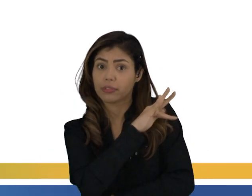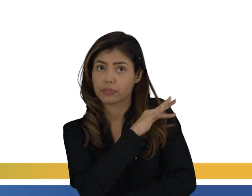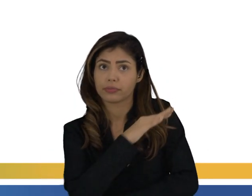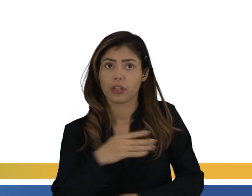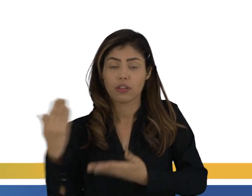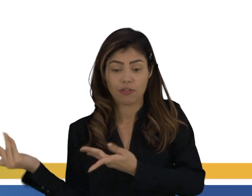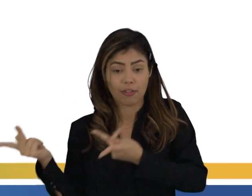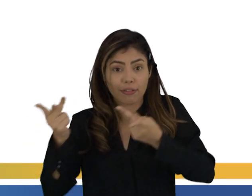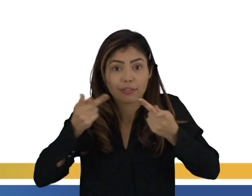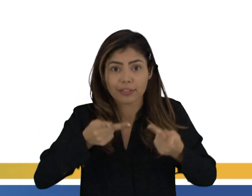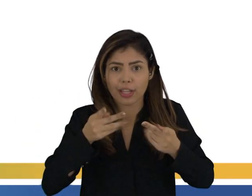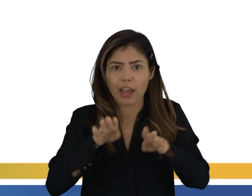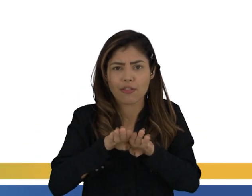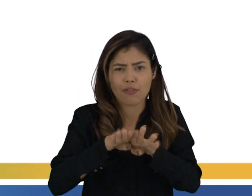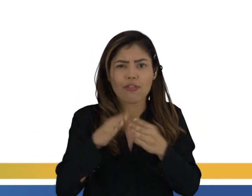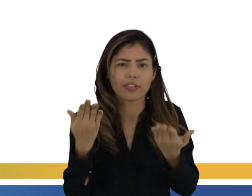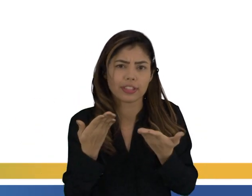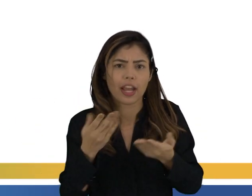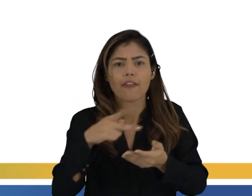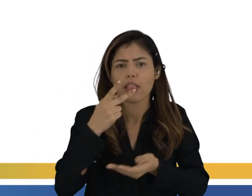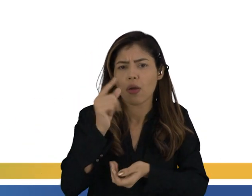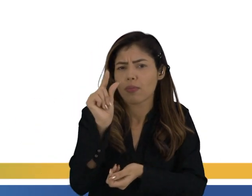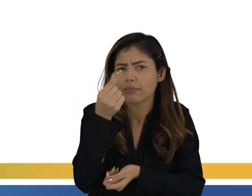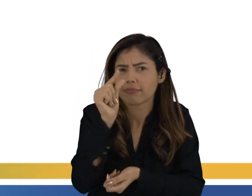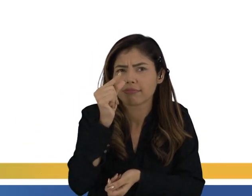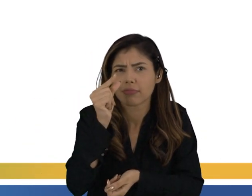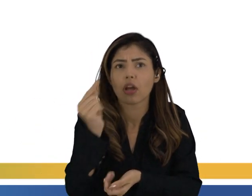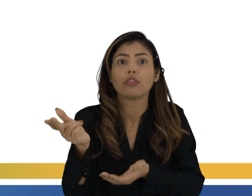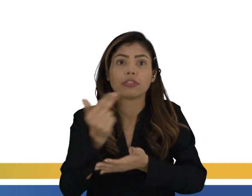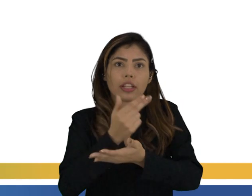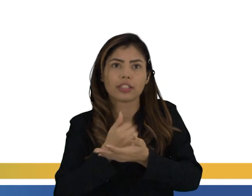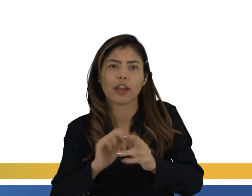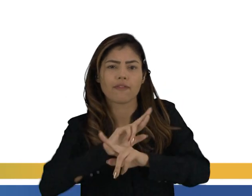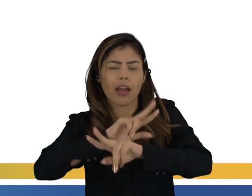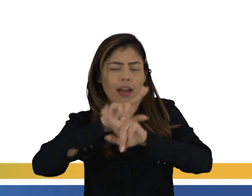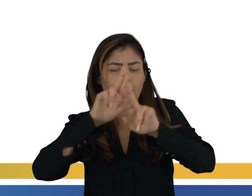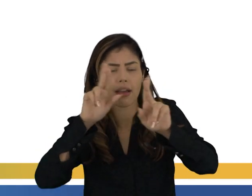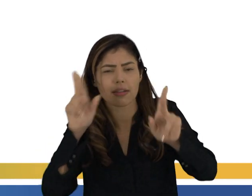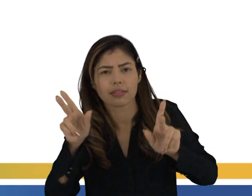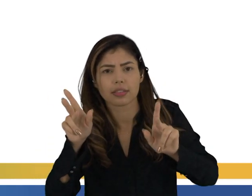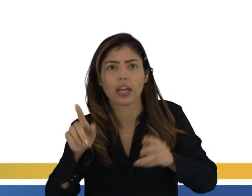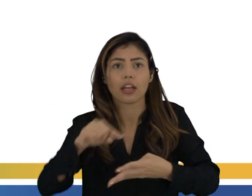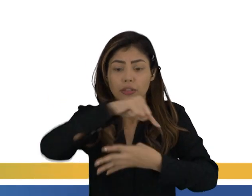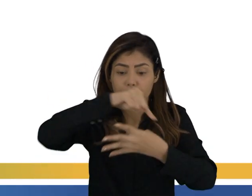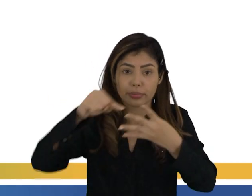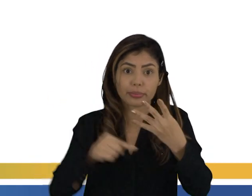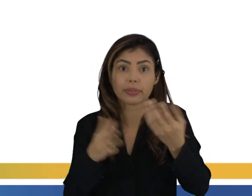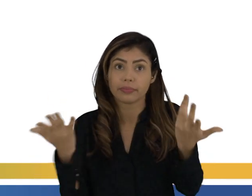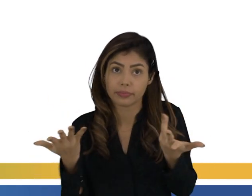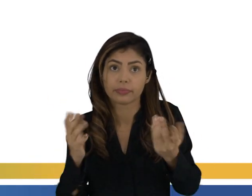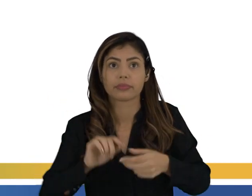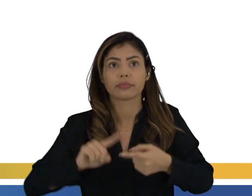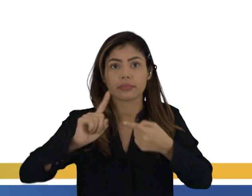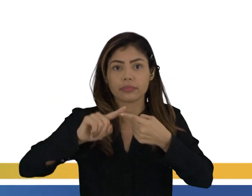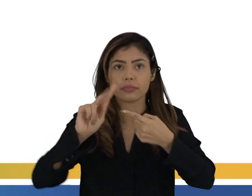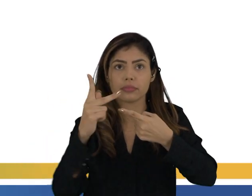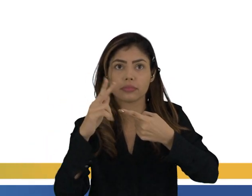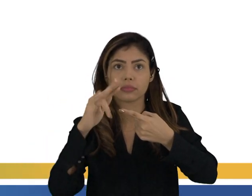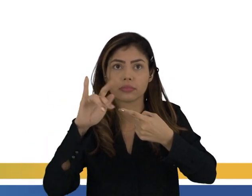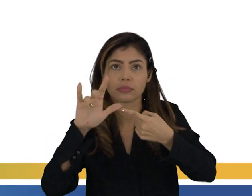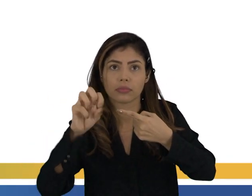hoje vocês a falar um pouquinho dos artistas acrianos. Nós temos vários, mas queremos destacar hoje Hélio